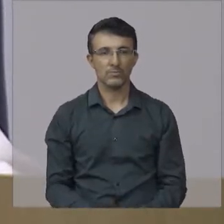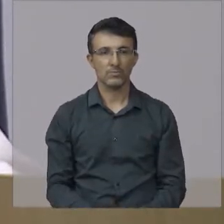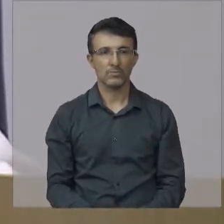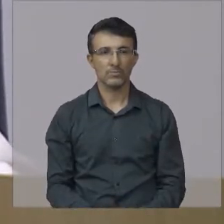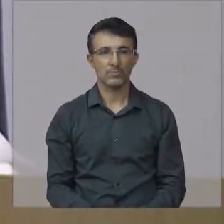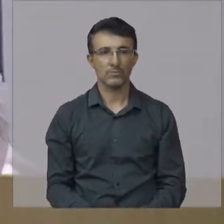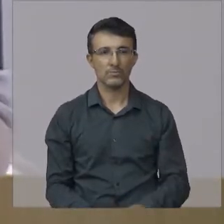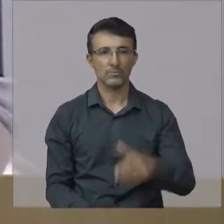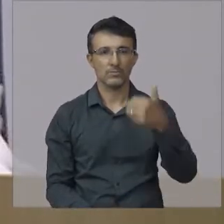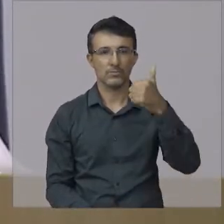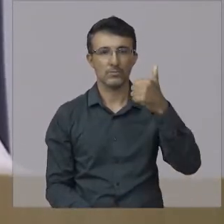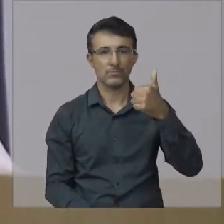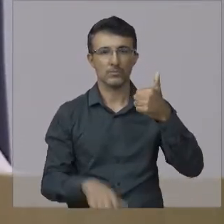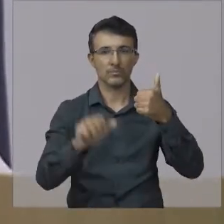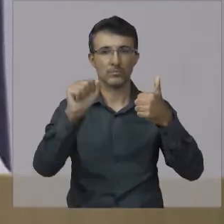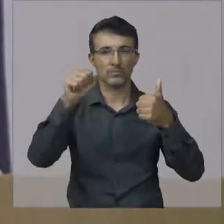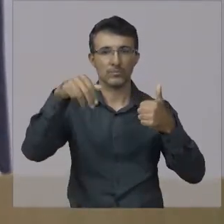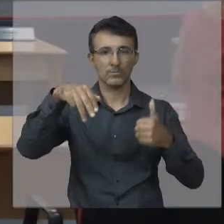Primeira, Amélia Naomi.